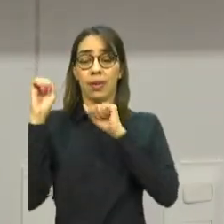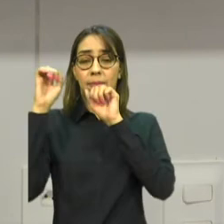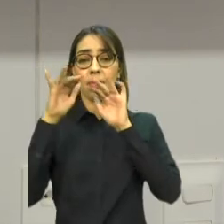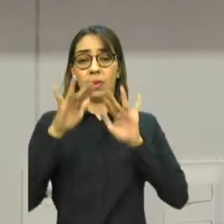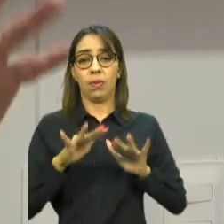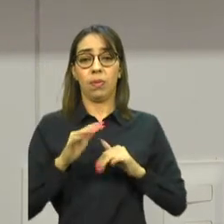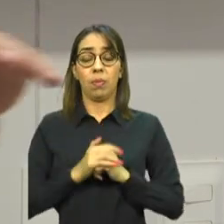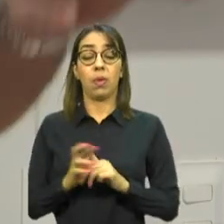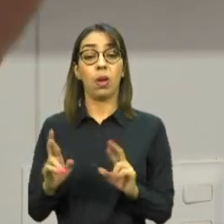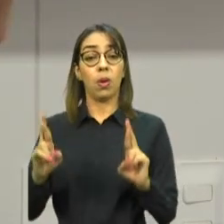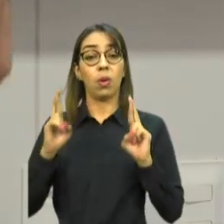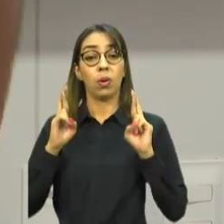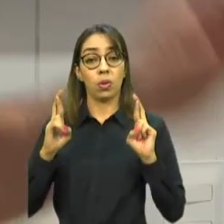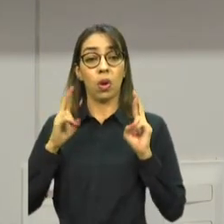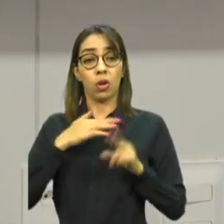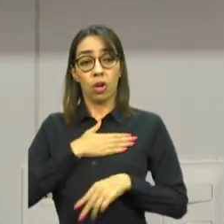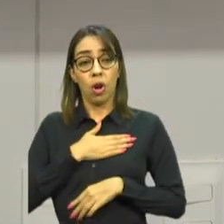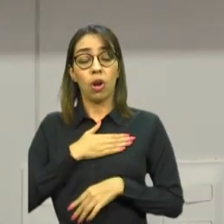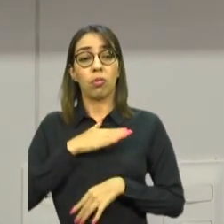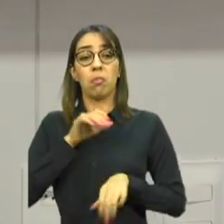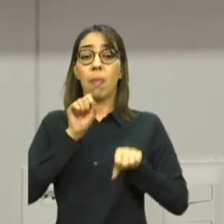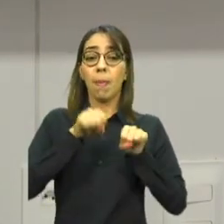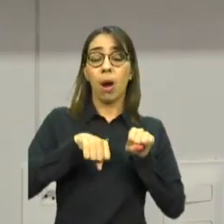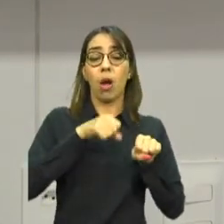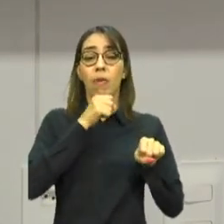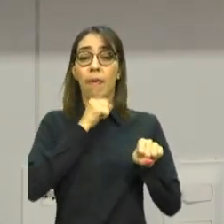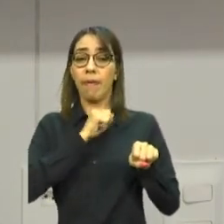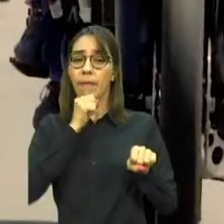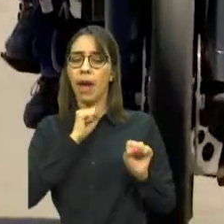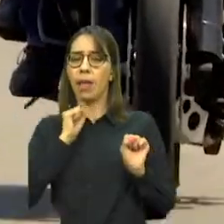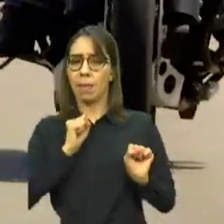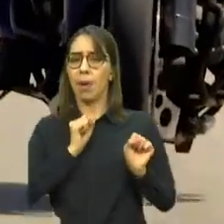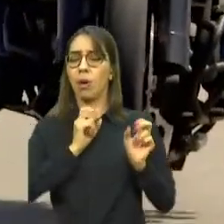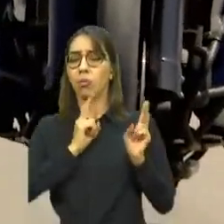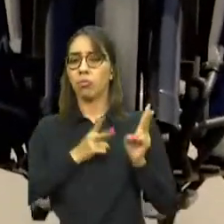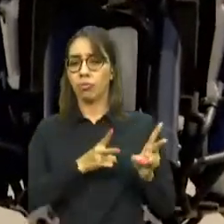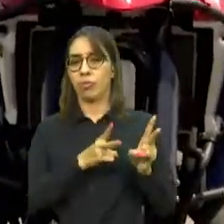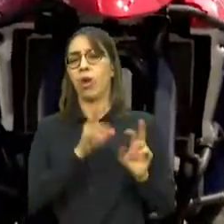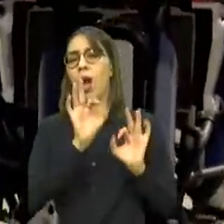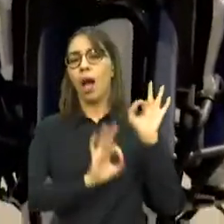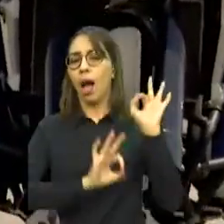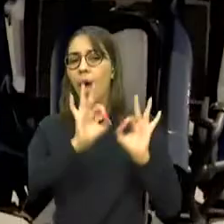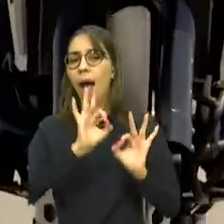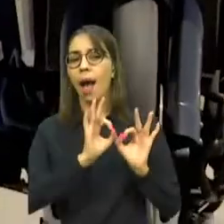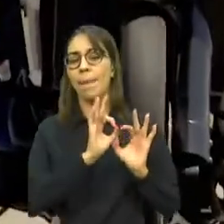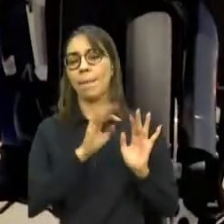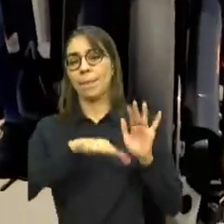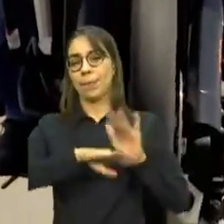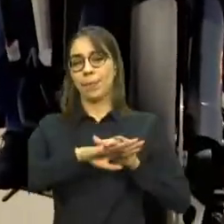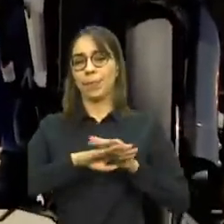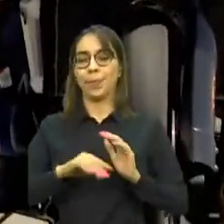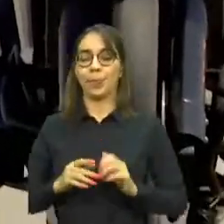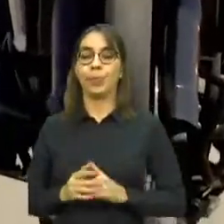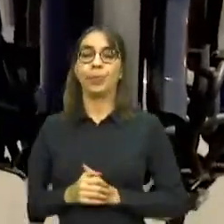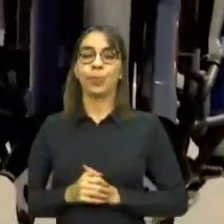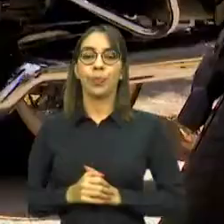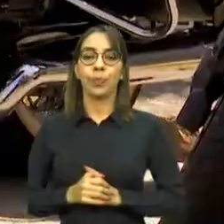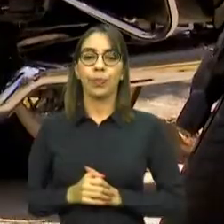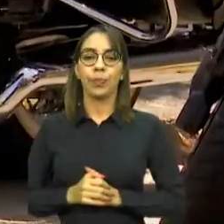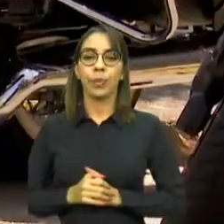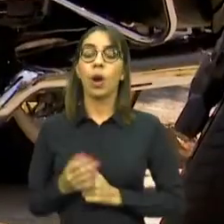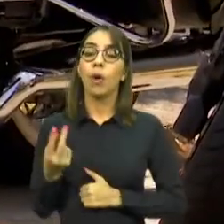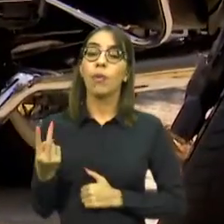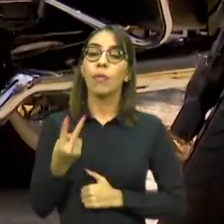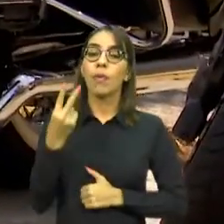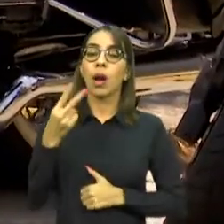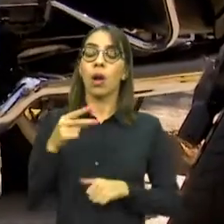goste das antigas e dê continuidade a isso aí, né? A essa coleção. O preço das motos da marca